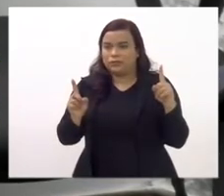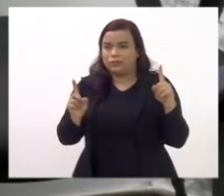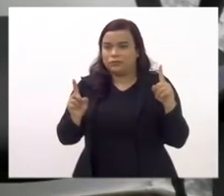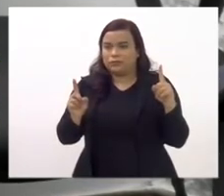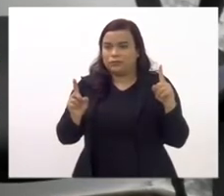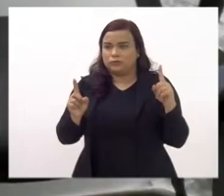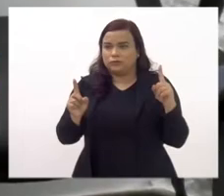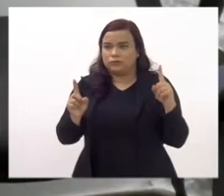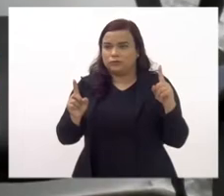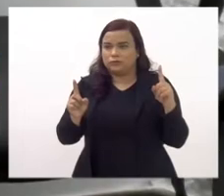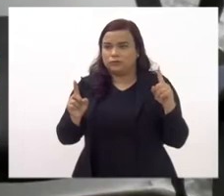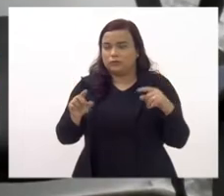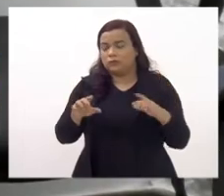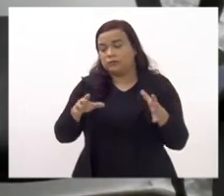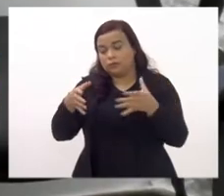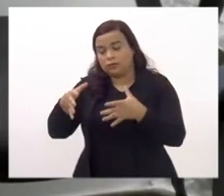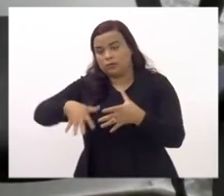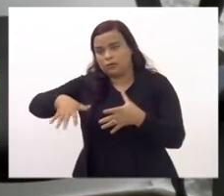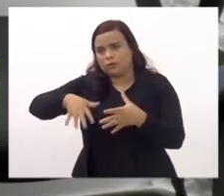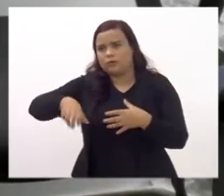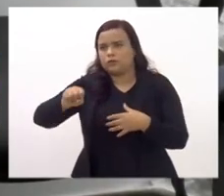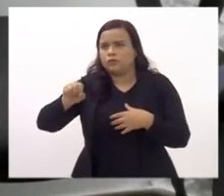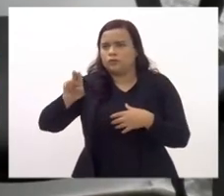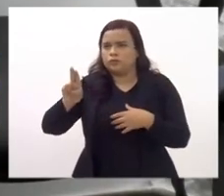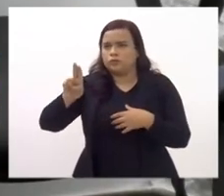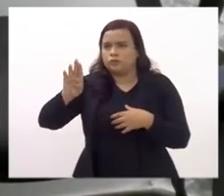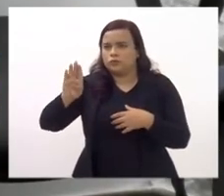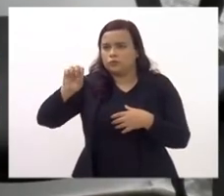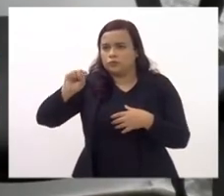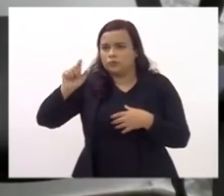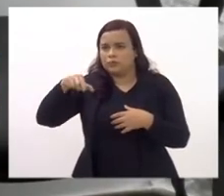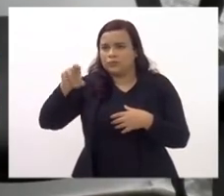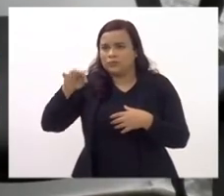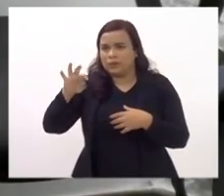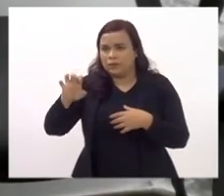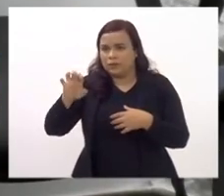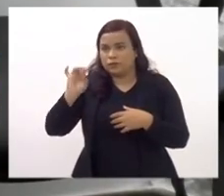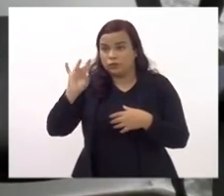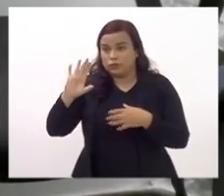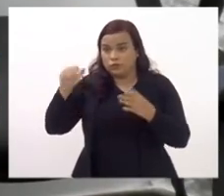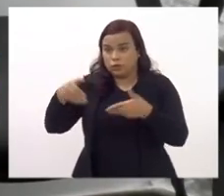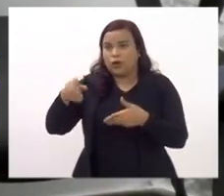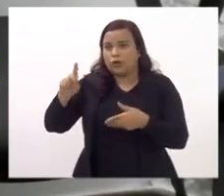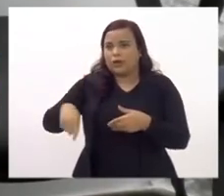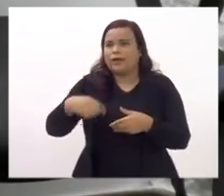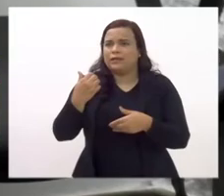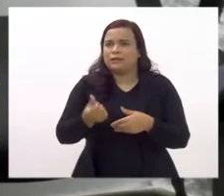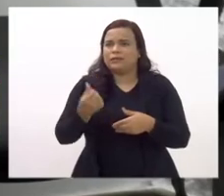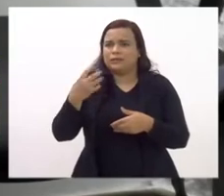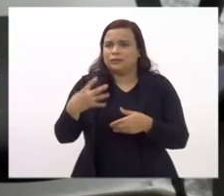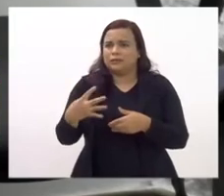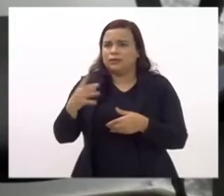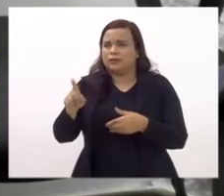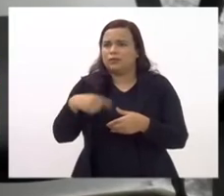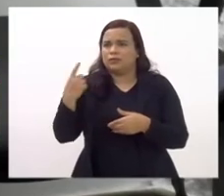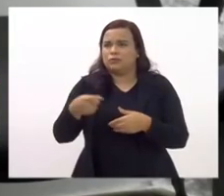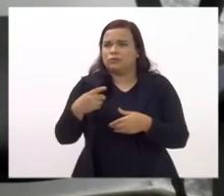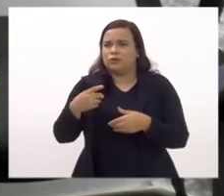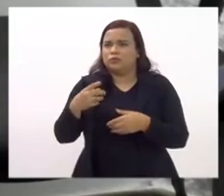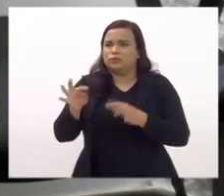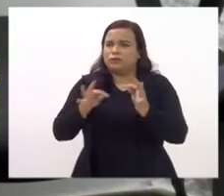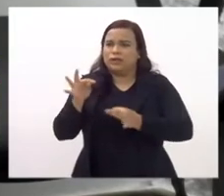apenas no subsequente, temos apenas 64. Para a gente que trata dessa